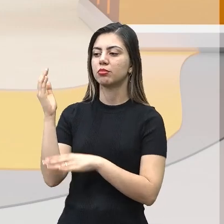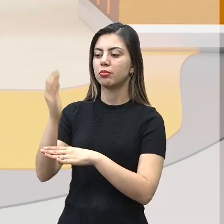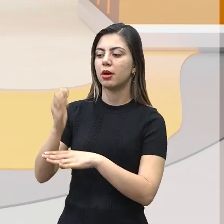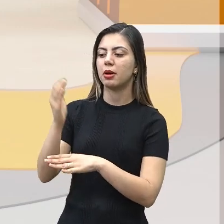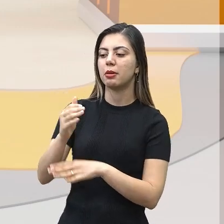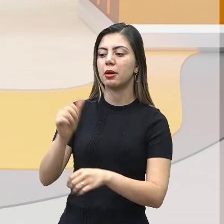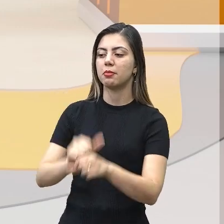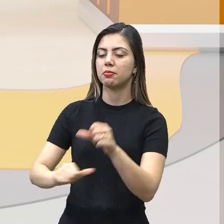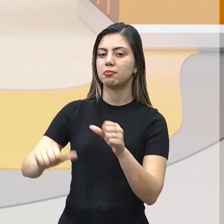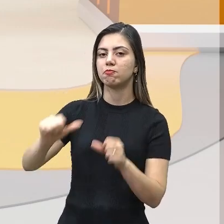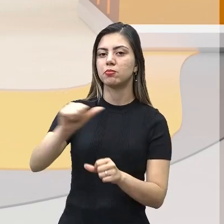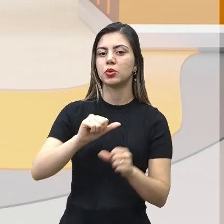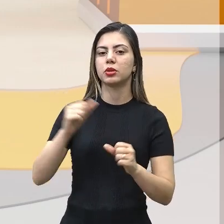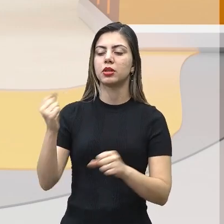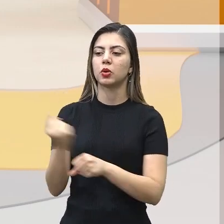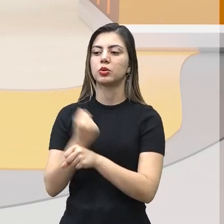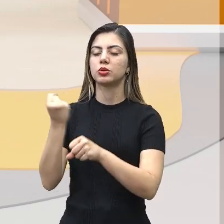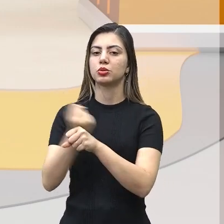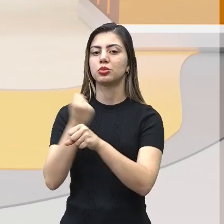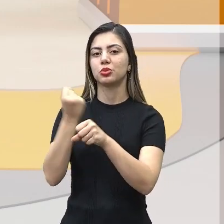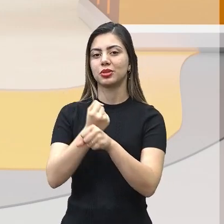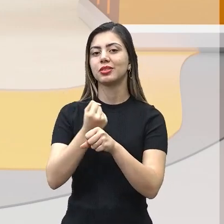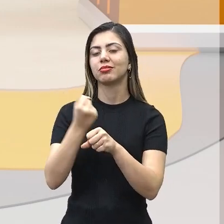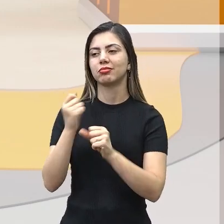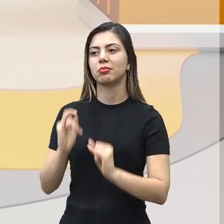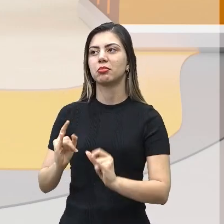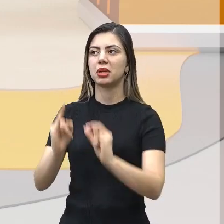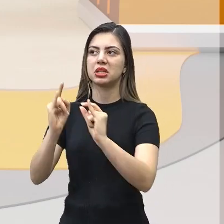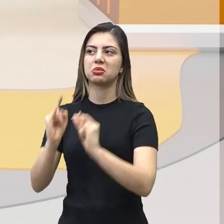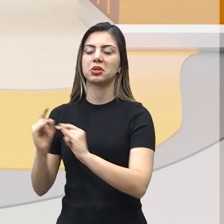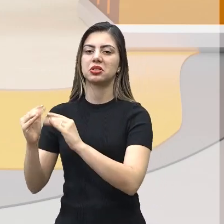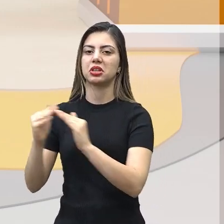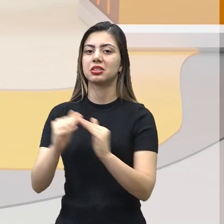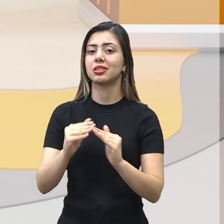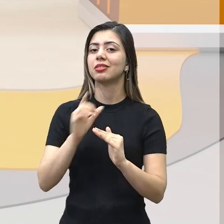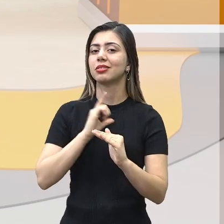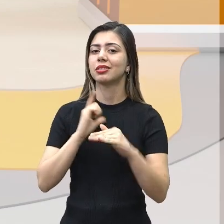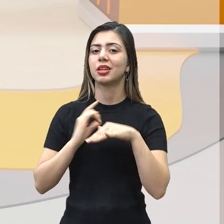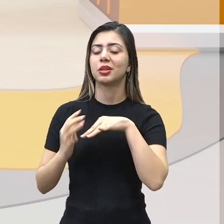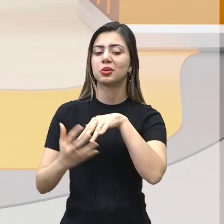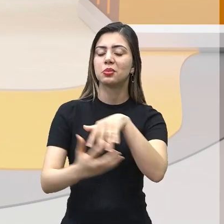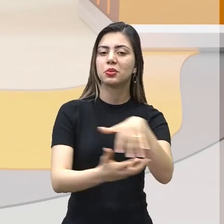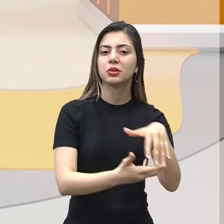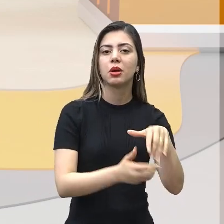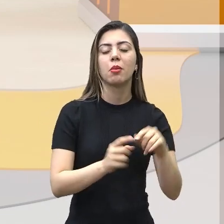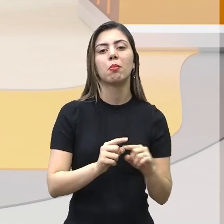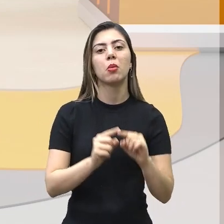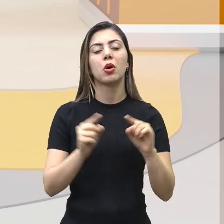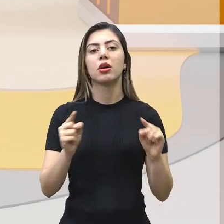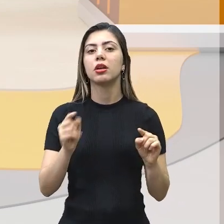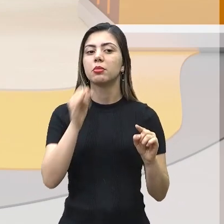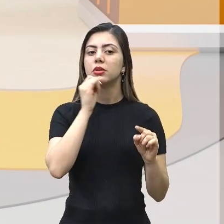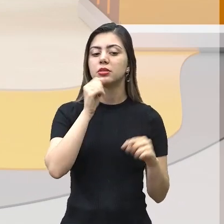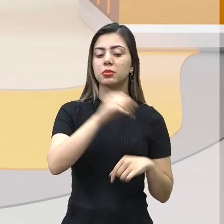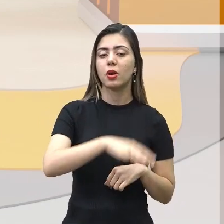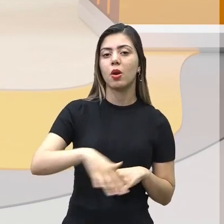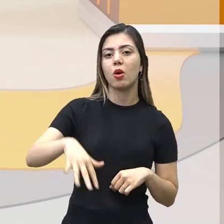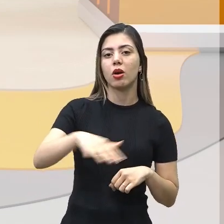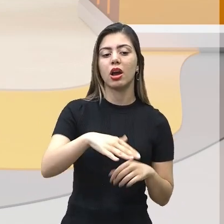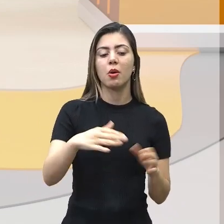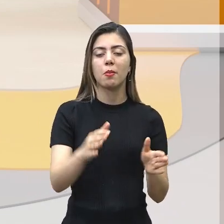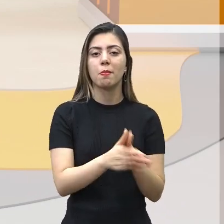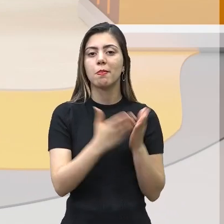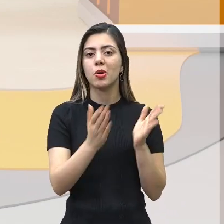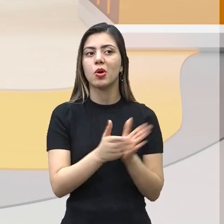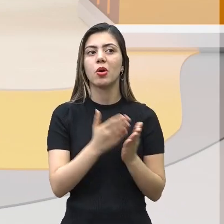tem acontecido o tempo todo aí no nosso planeta, não é? Só que nas regiões mais pobres do mundo, essa